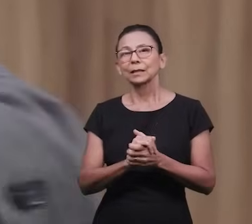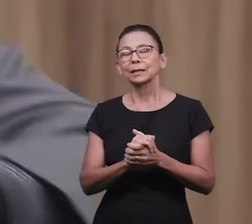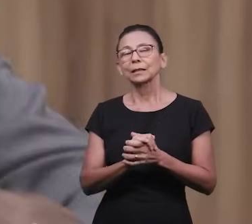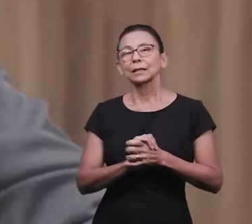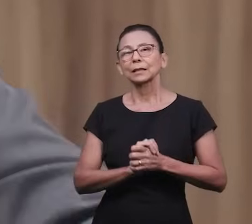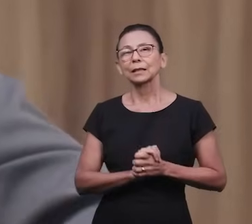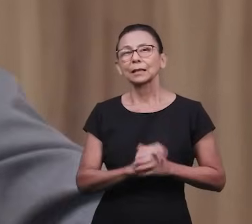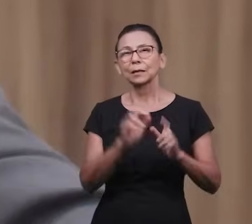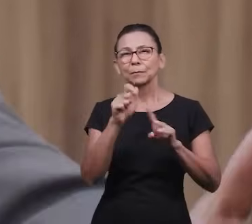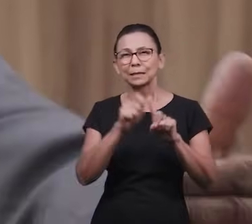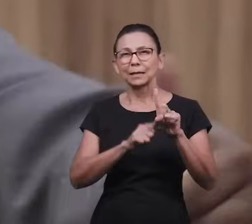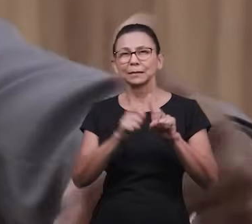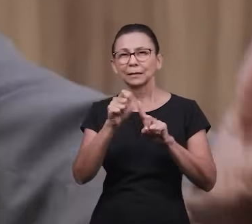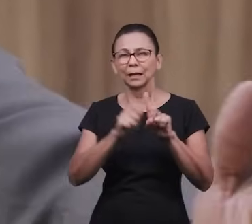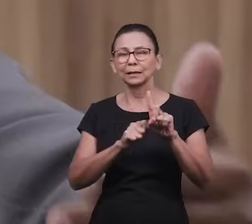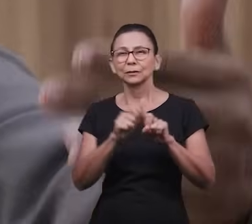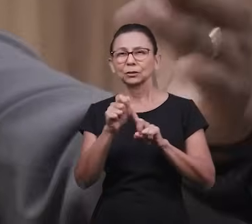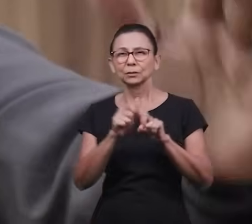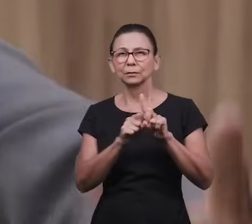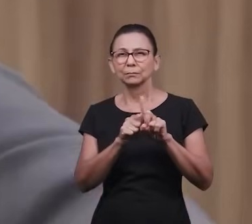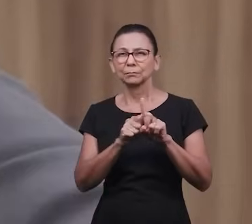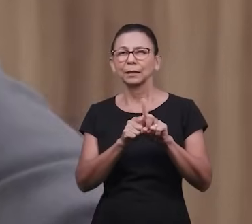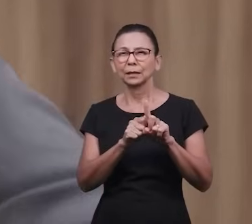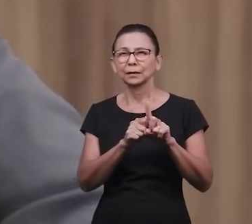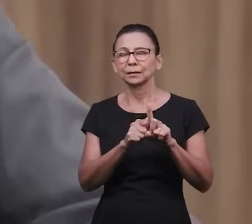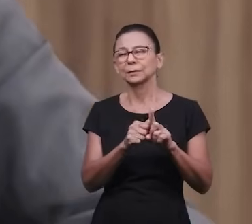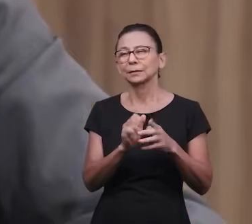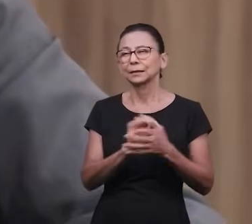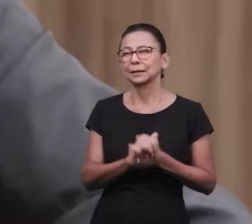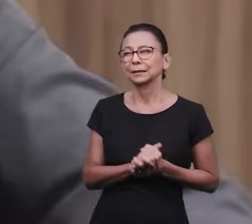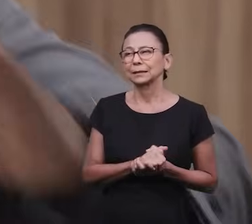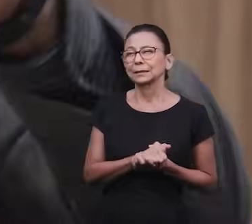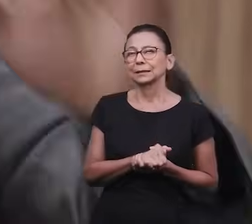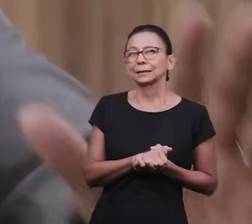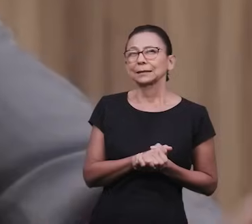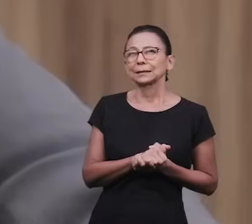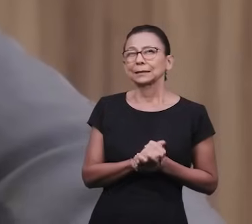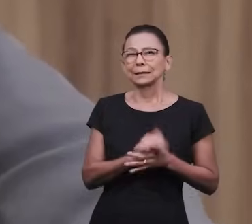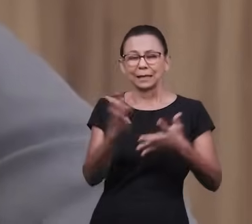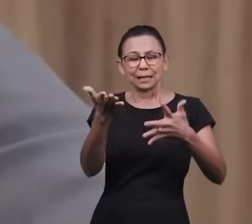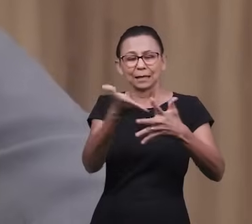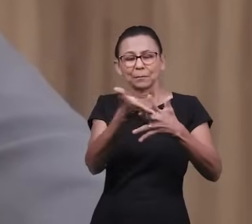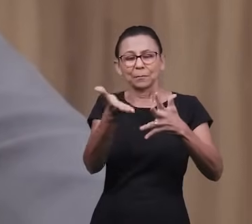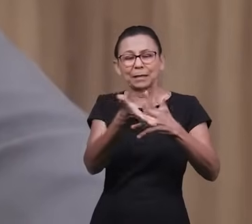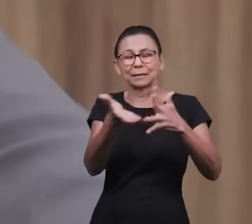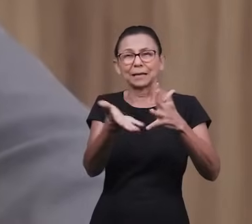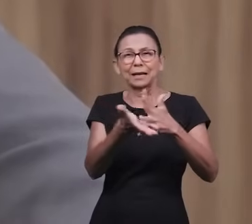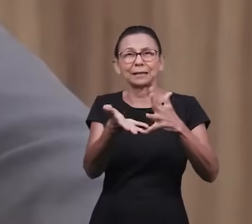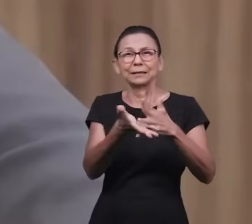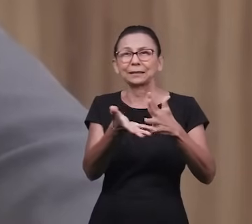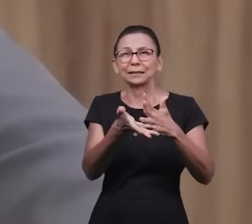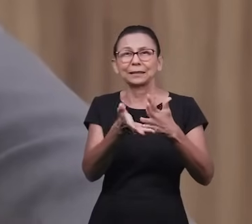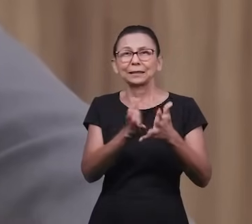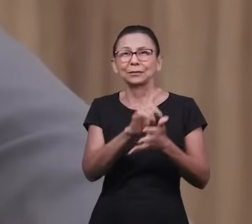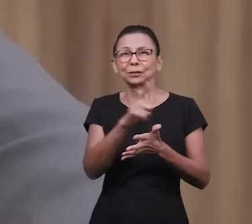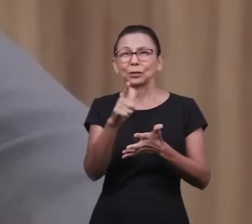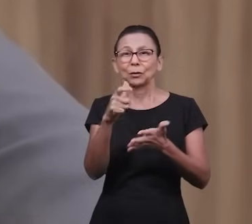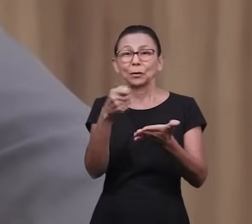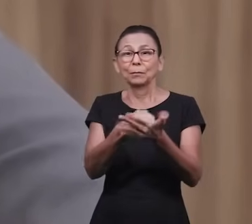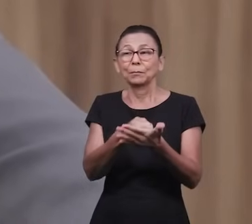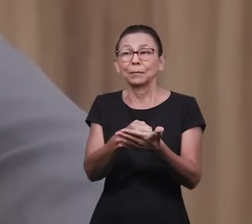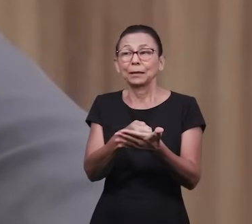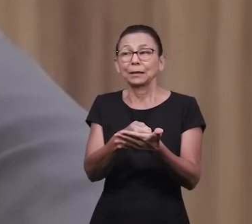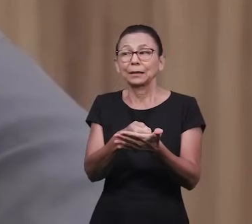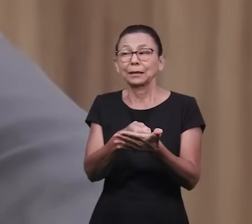pagar a matrícula. E a matrícula era um valor exorbitante, que ela não tinha condição de pagar. Ela não tinha